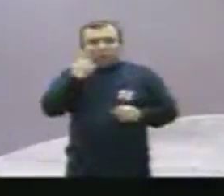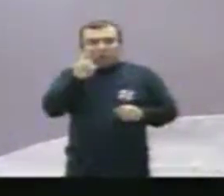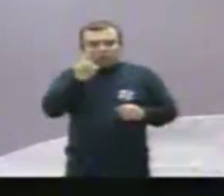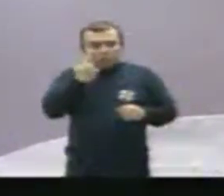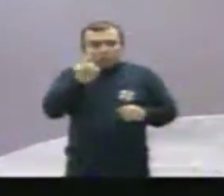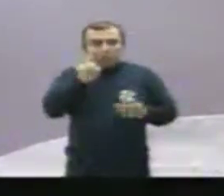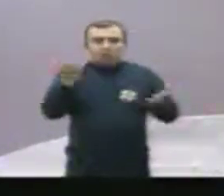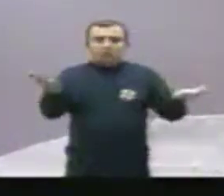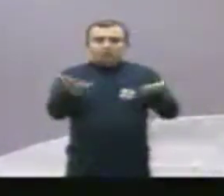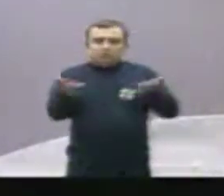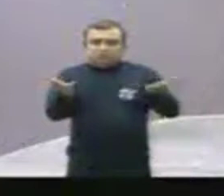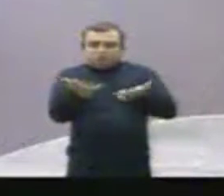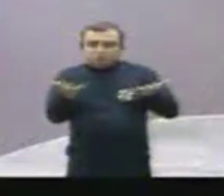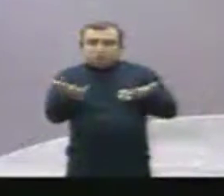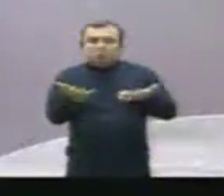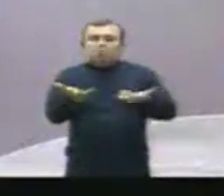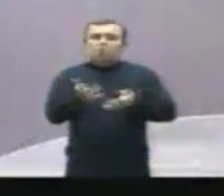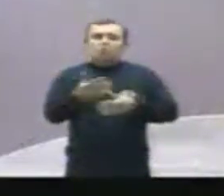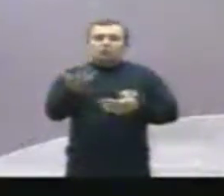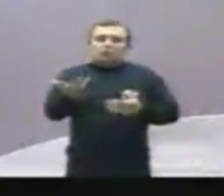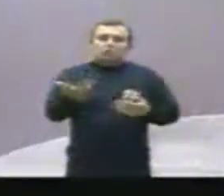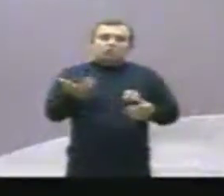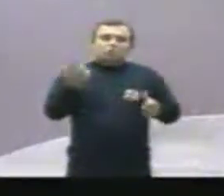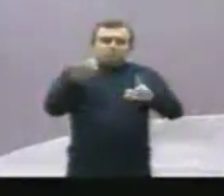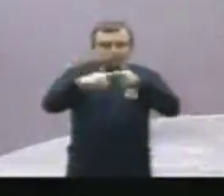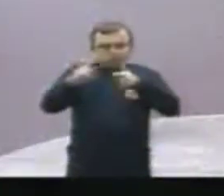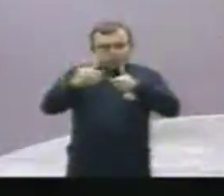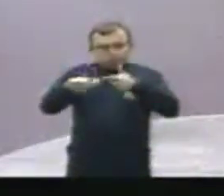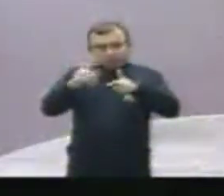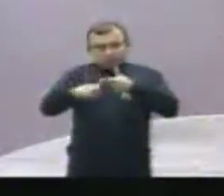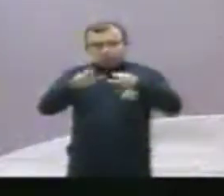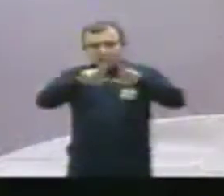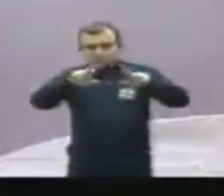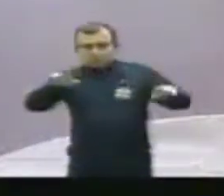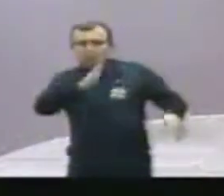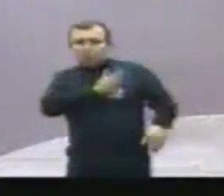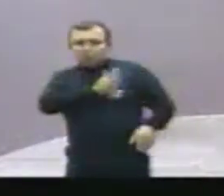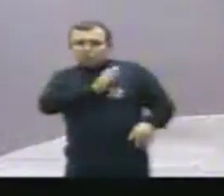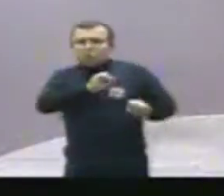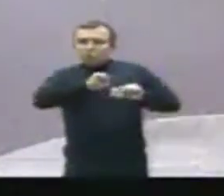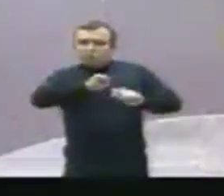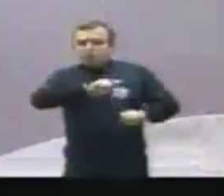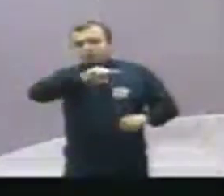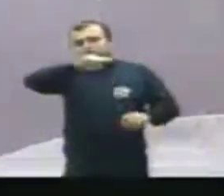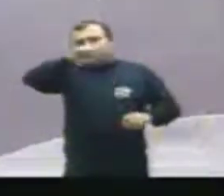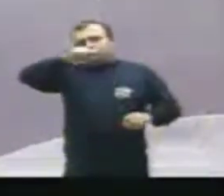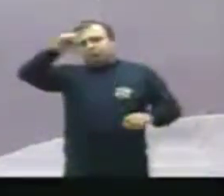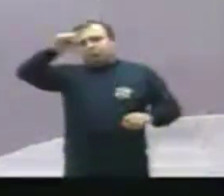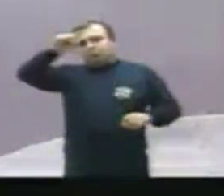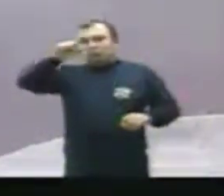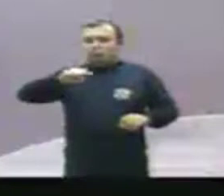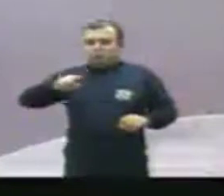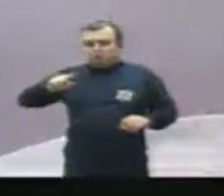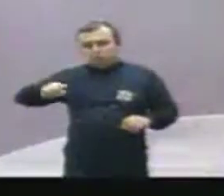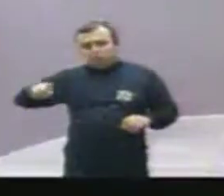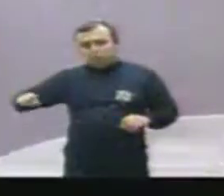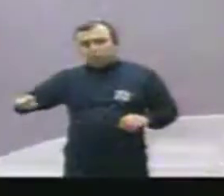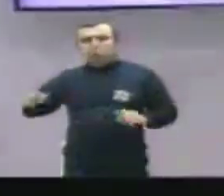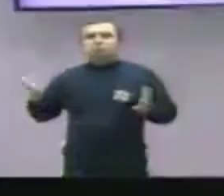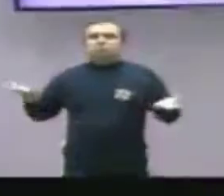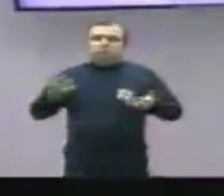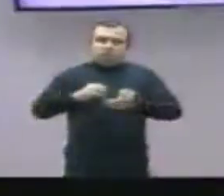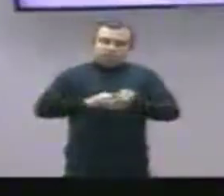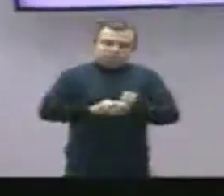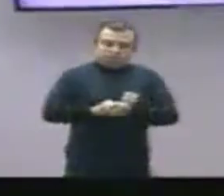as causas que causam diferença na frequência cardíaca, tá? Para cima ou para